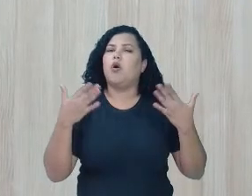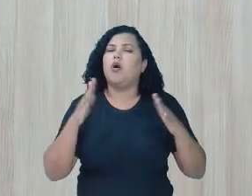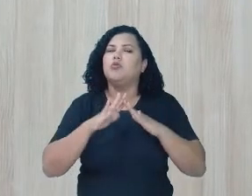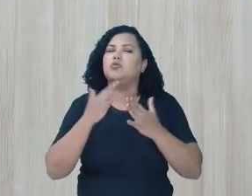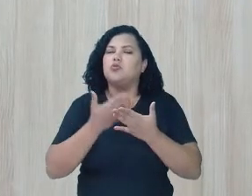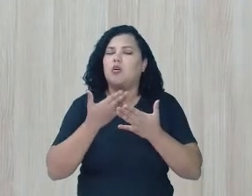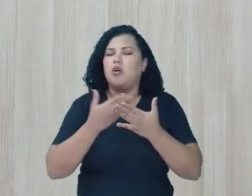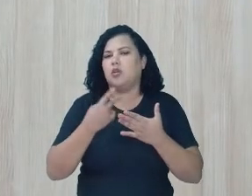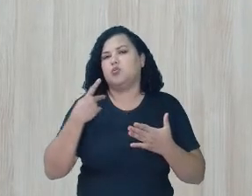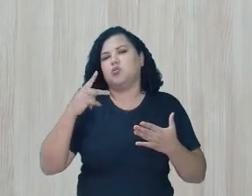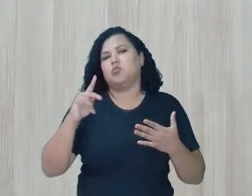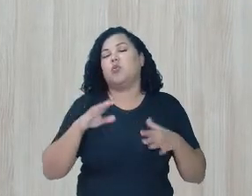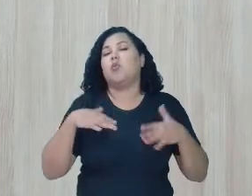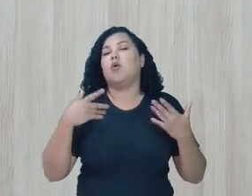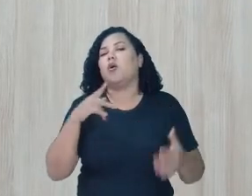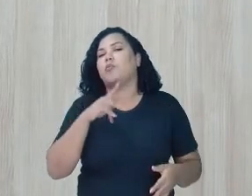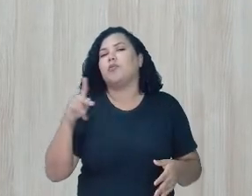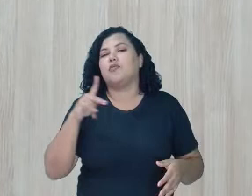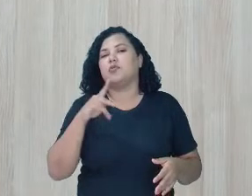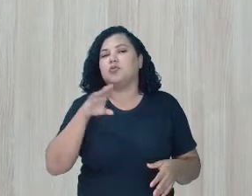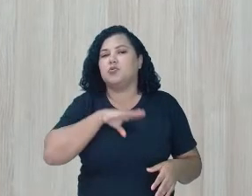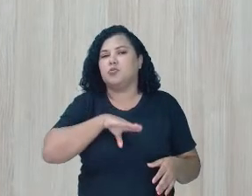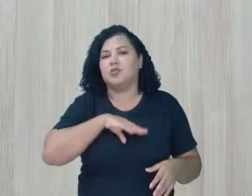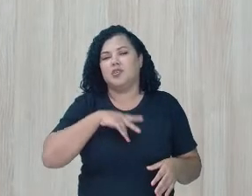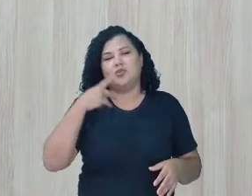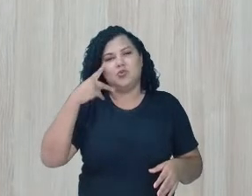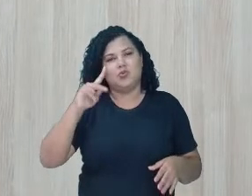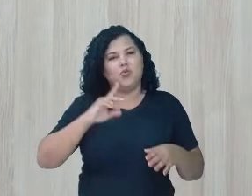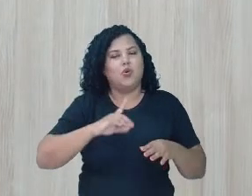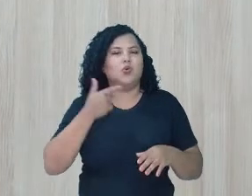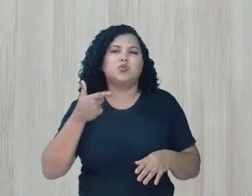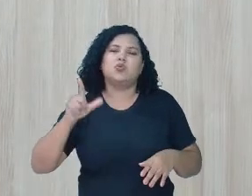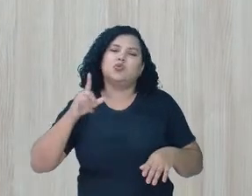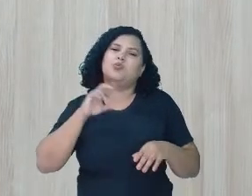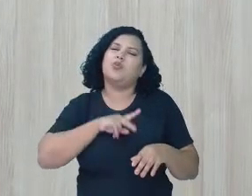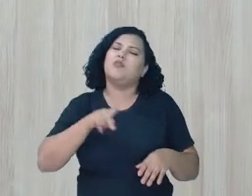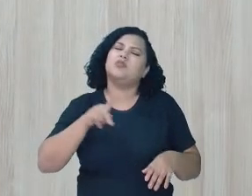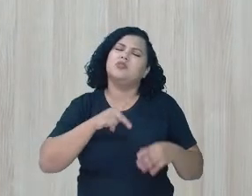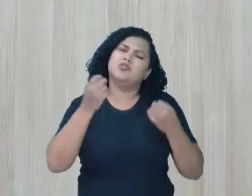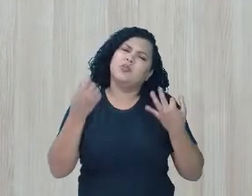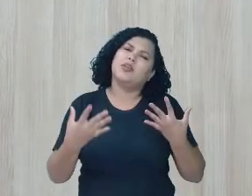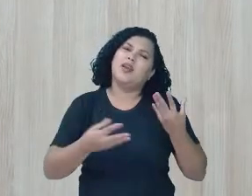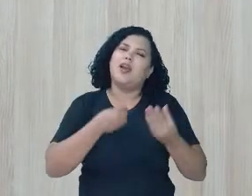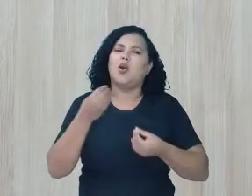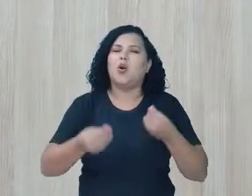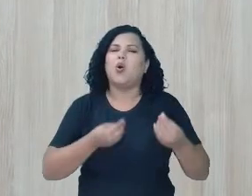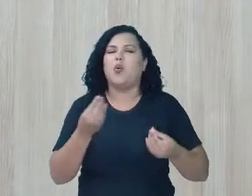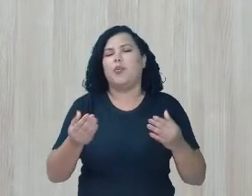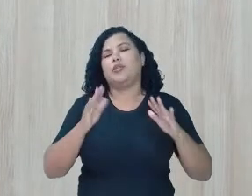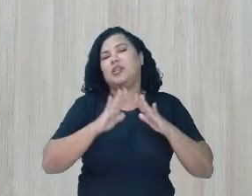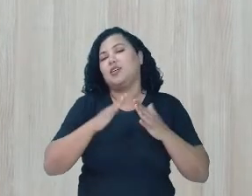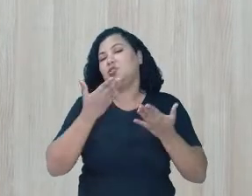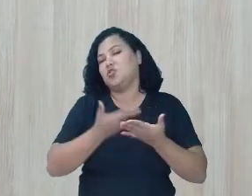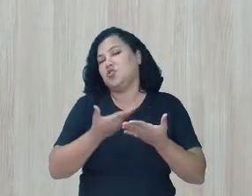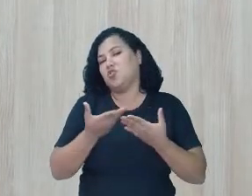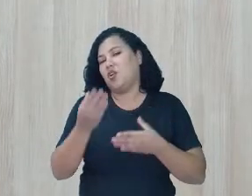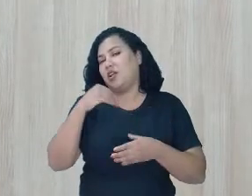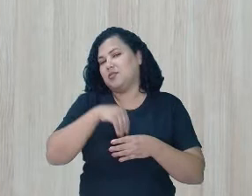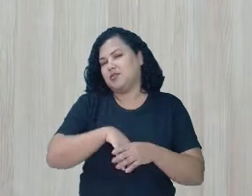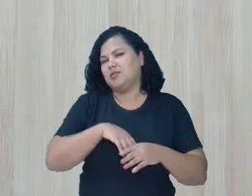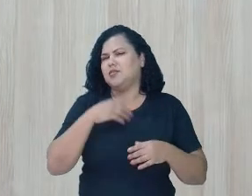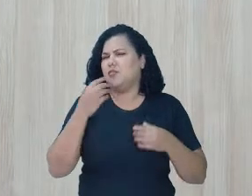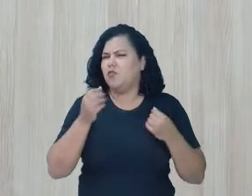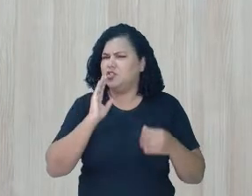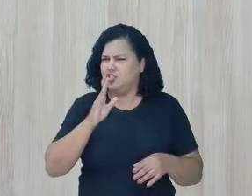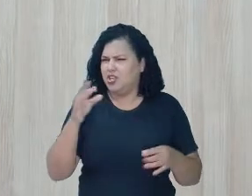escola é de vocês, quem é a professora de português de vocês, os outros professores, dizer como é que tá lá. Será que vocês já